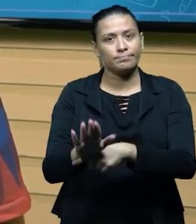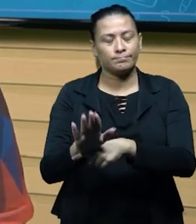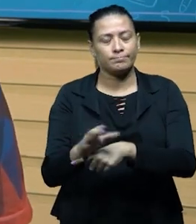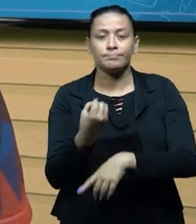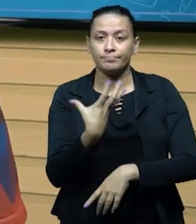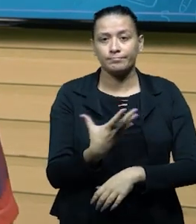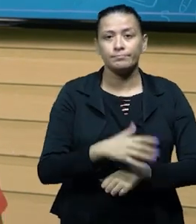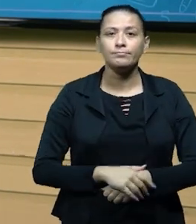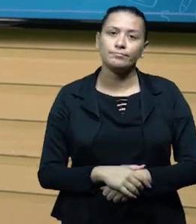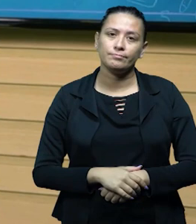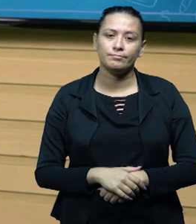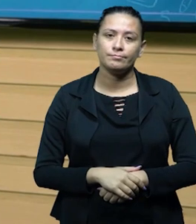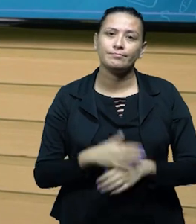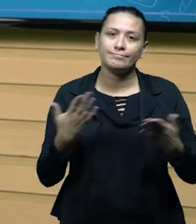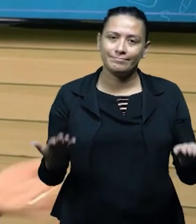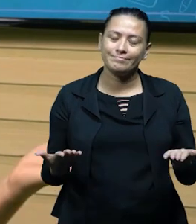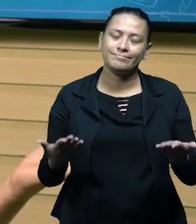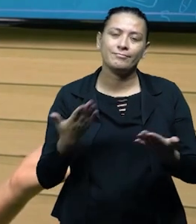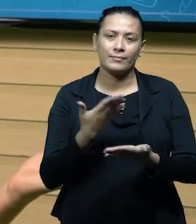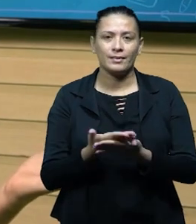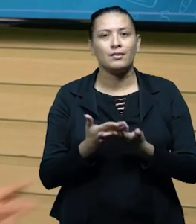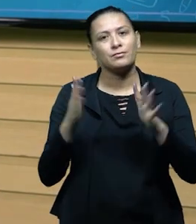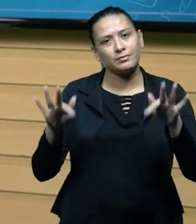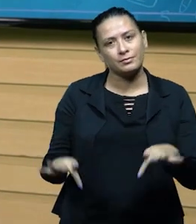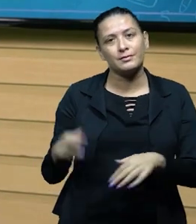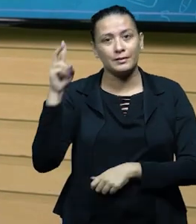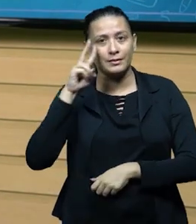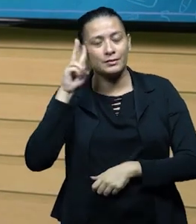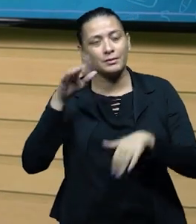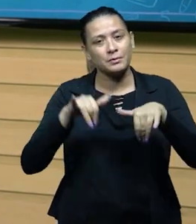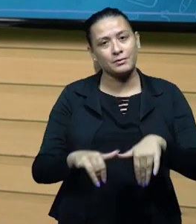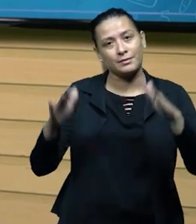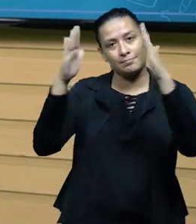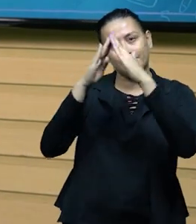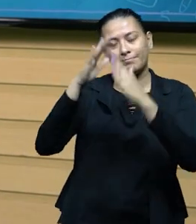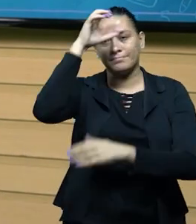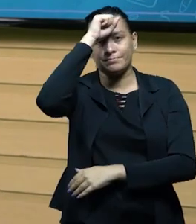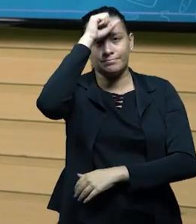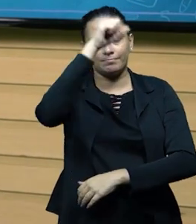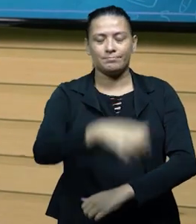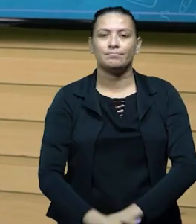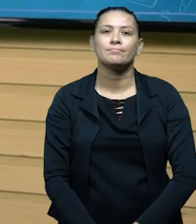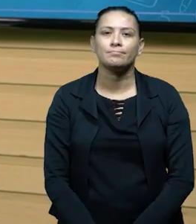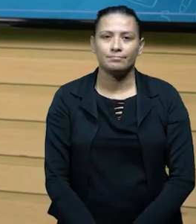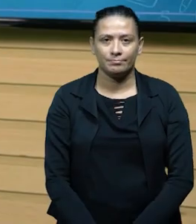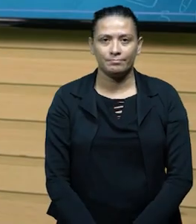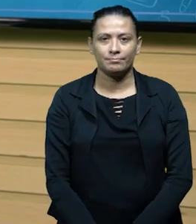ajuda para você então terminamos nossa aula por aqui e lembre-se fiquem em casa